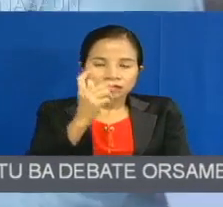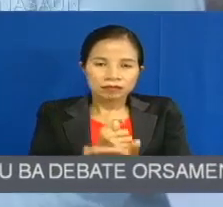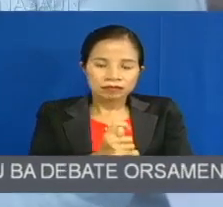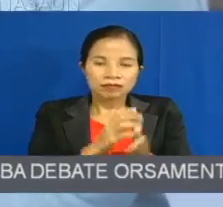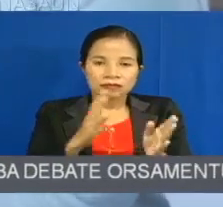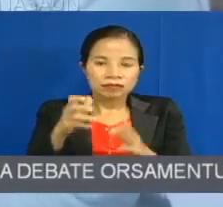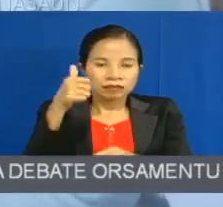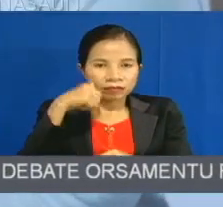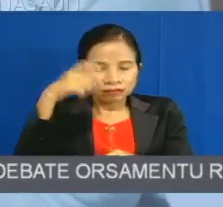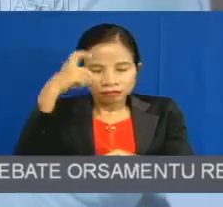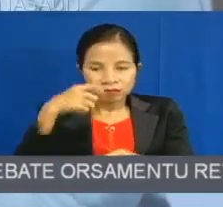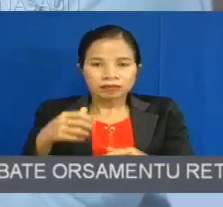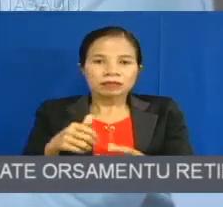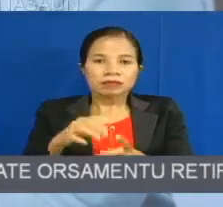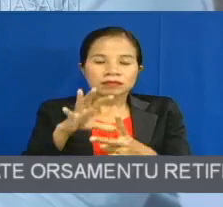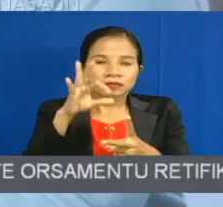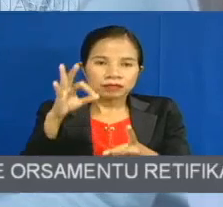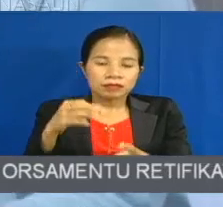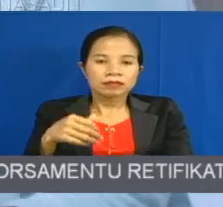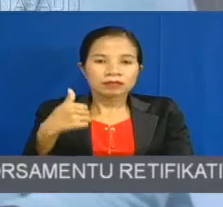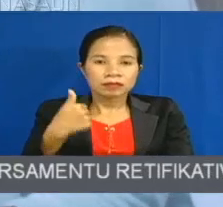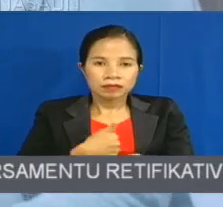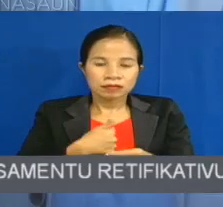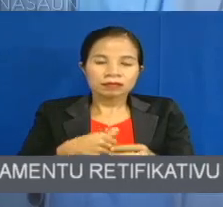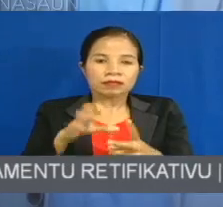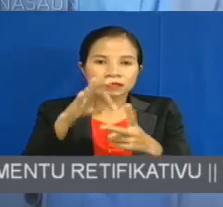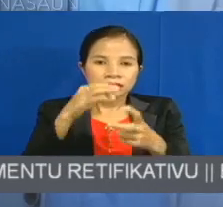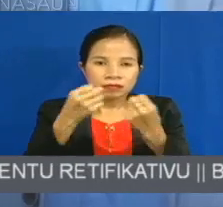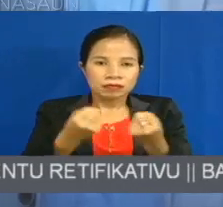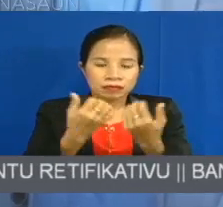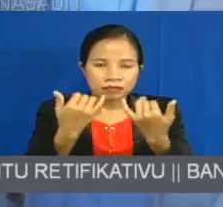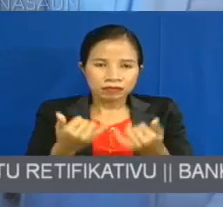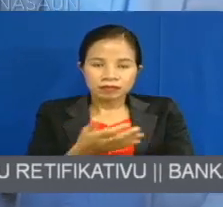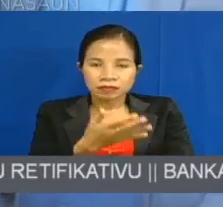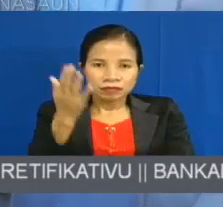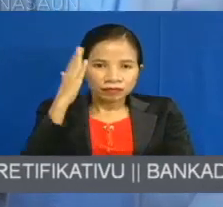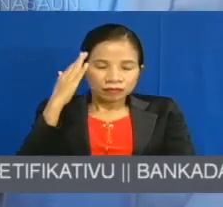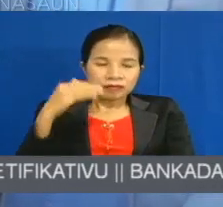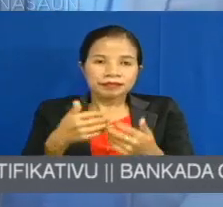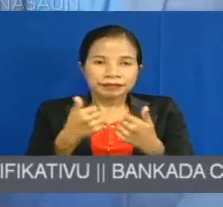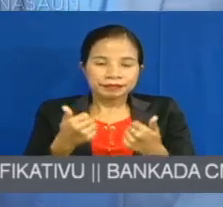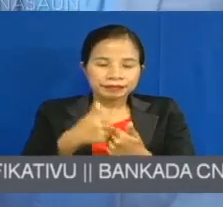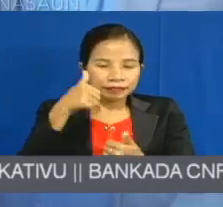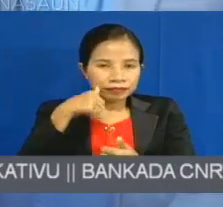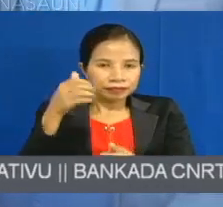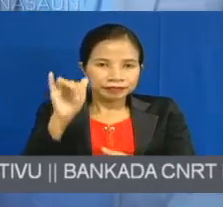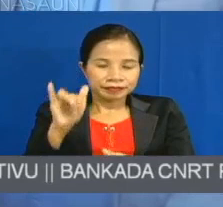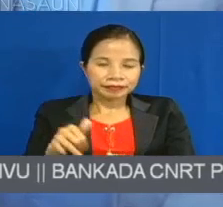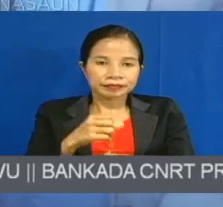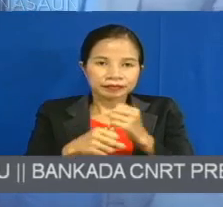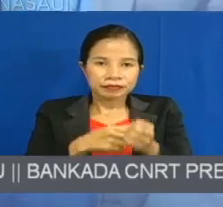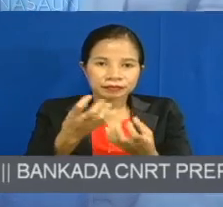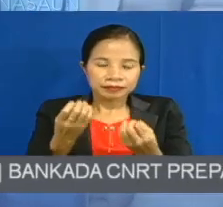potencial a tu candidata an belisan suku e hatinang ne. Ito po sir hatin, nakatakasusan feito sir durante ne, yatinang